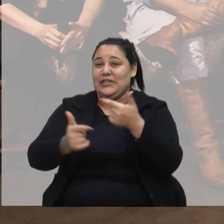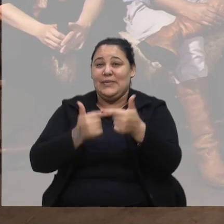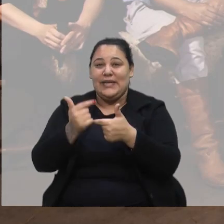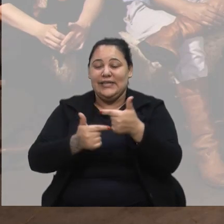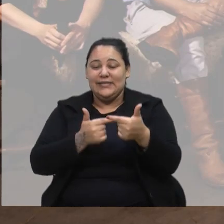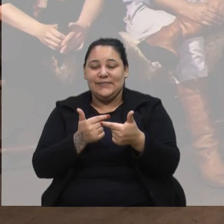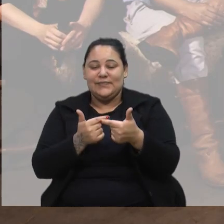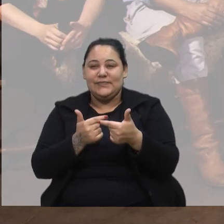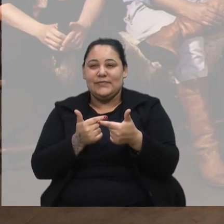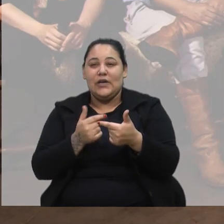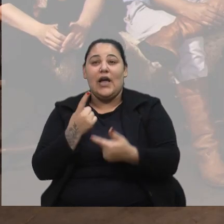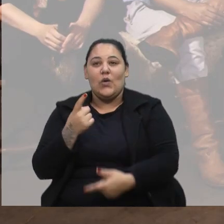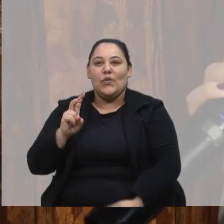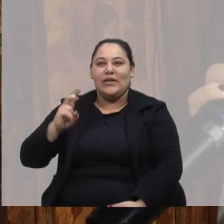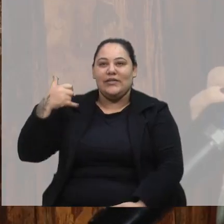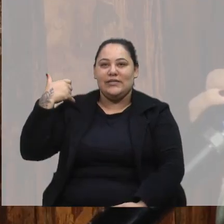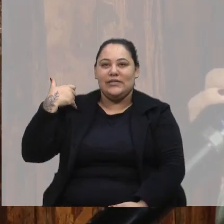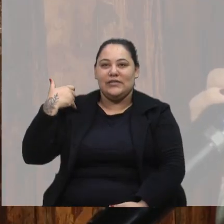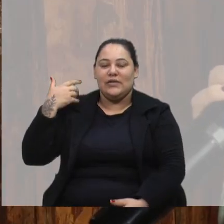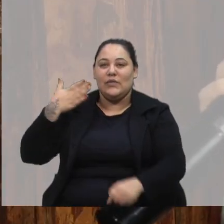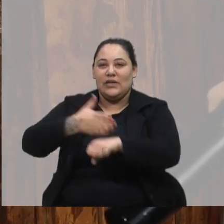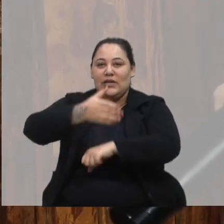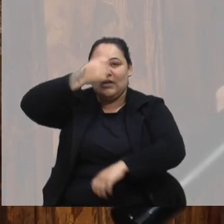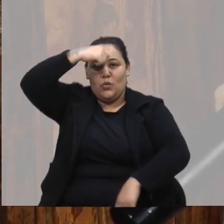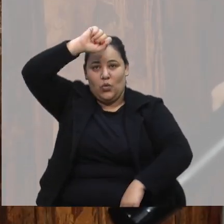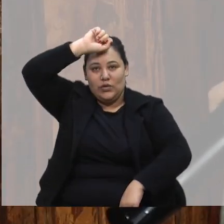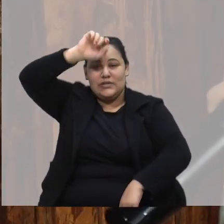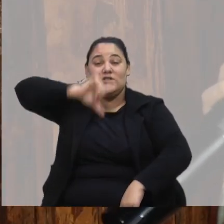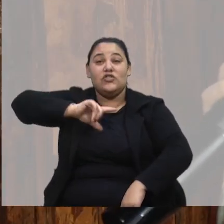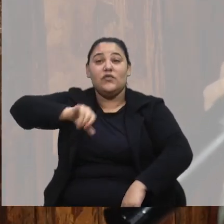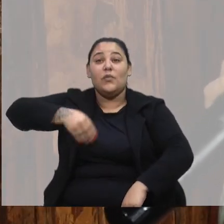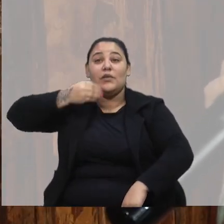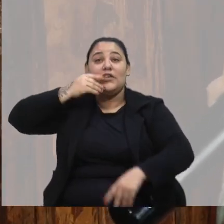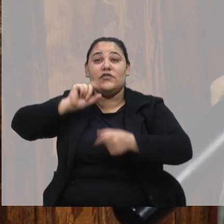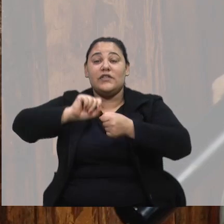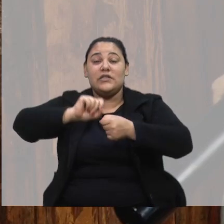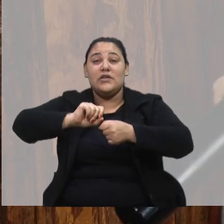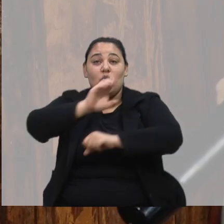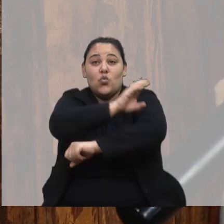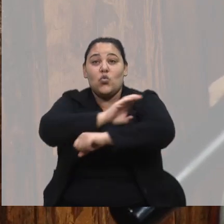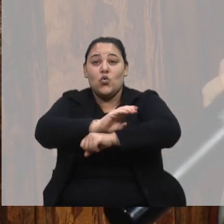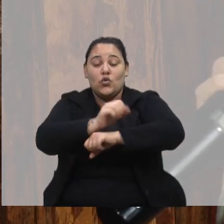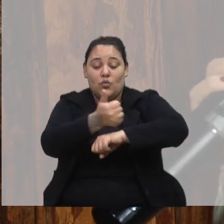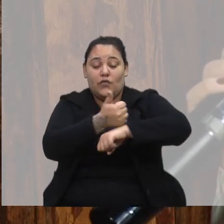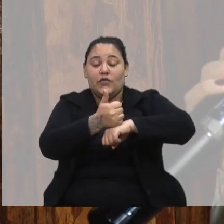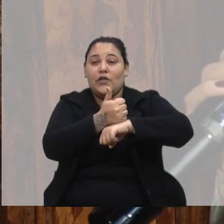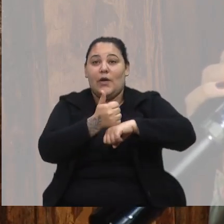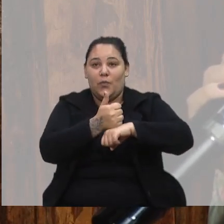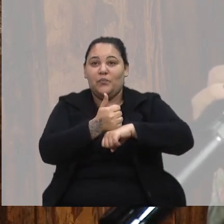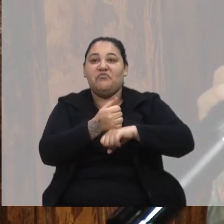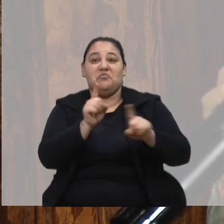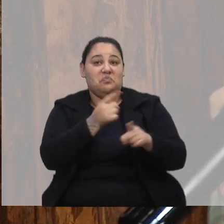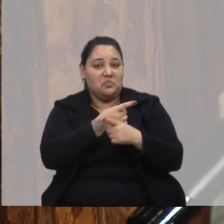com 15 anos, eu entrei na UX. Eu ganhei a oportunidade de fazer um curso profissionalizante em música na UX.